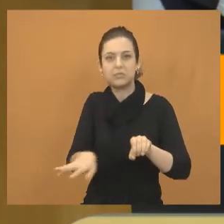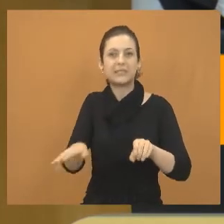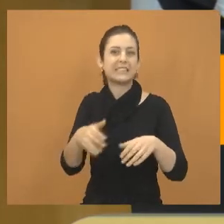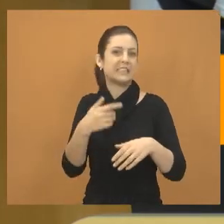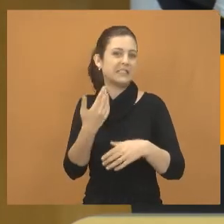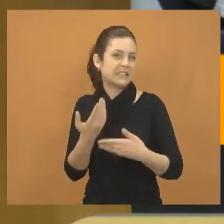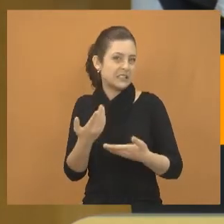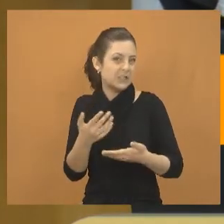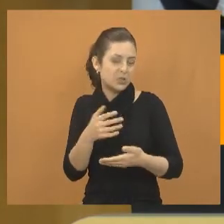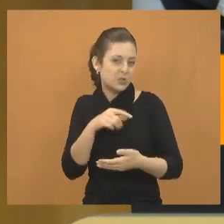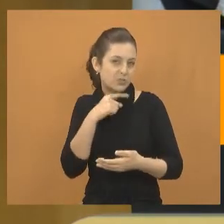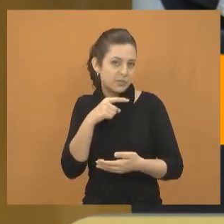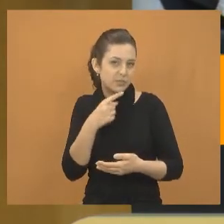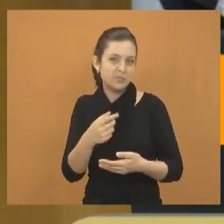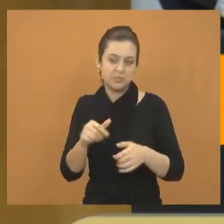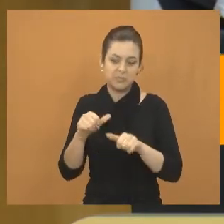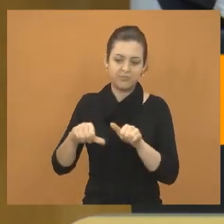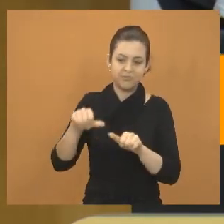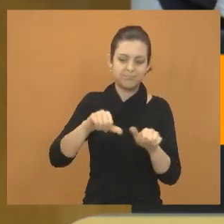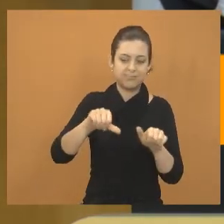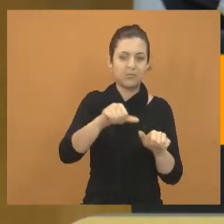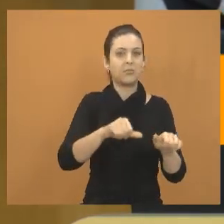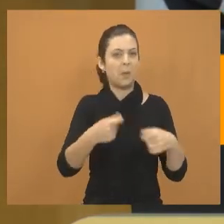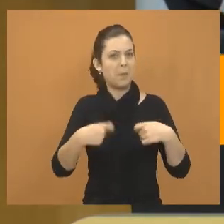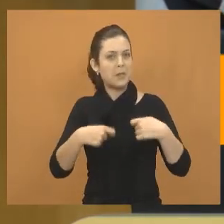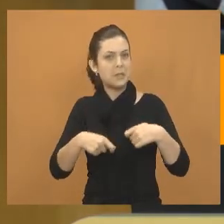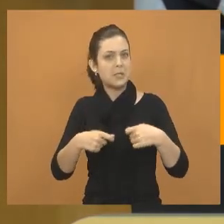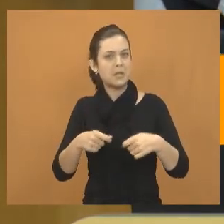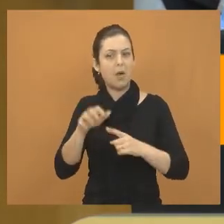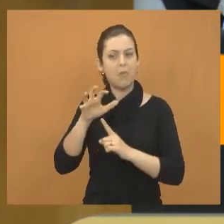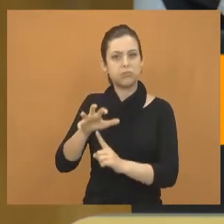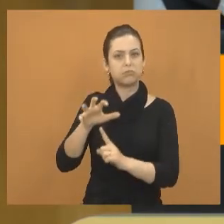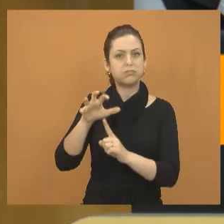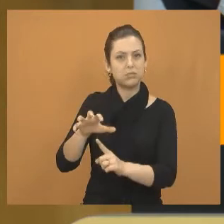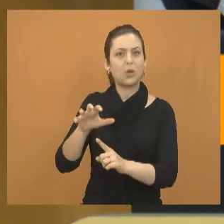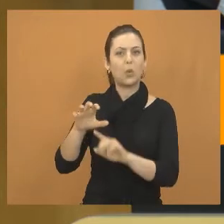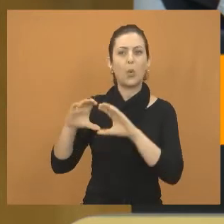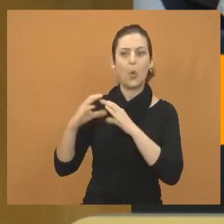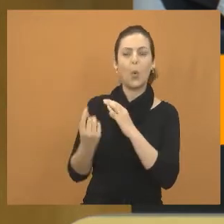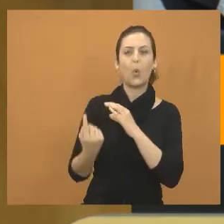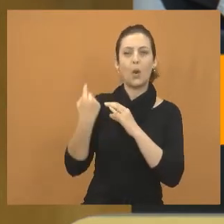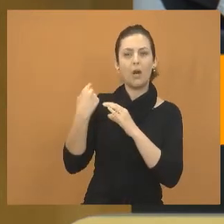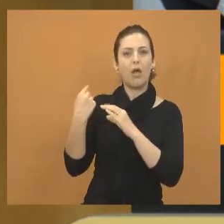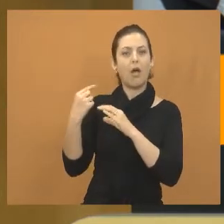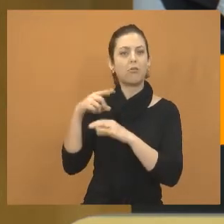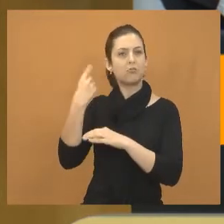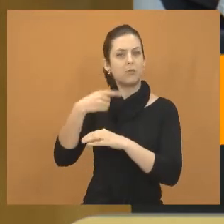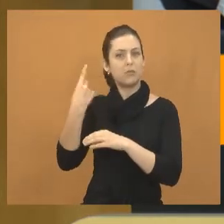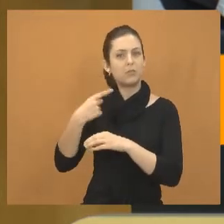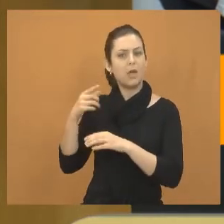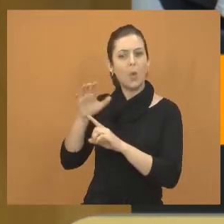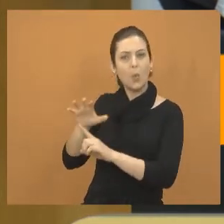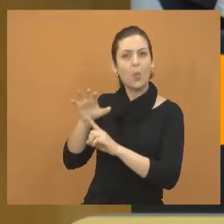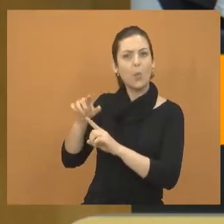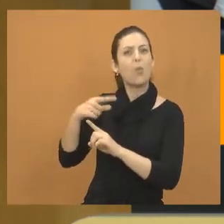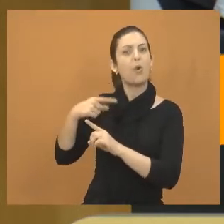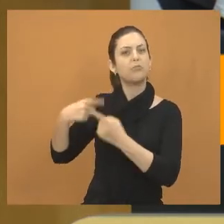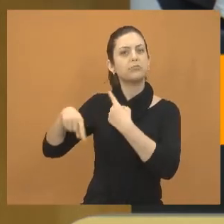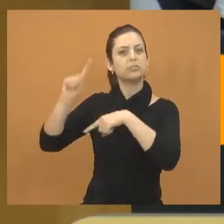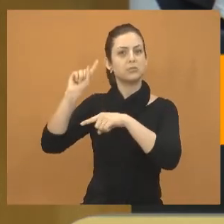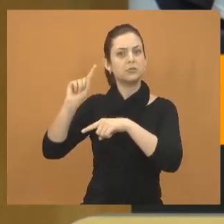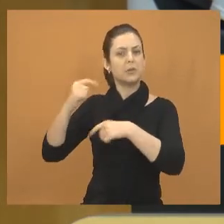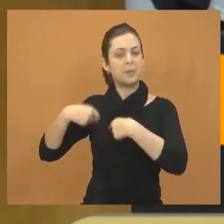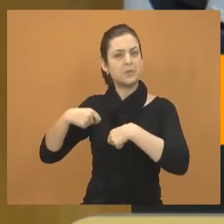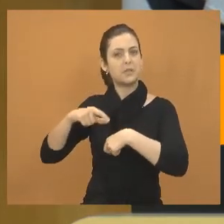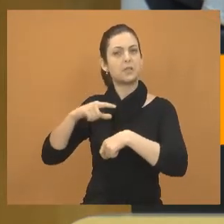não vai durar nada. Essas coisas estão mudando. E a gente precisa pressionar os nossos congressistas, né, os nossos deputados, para que eles avancem nesse